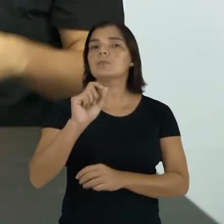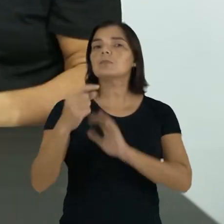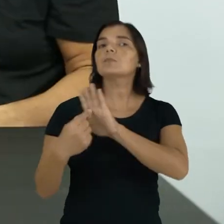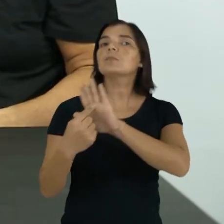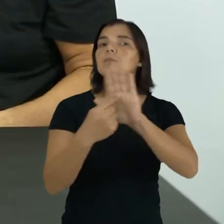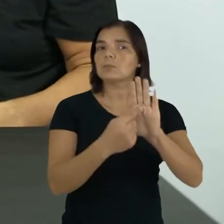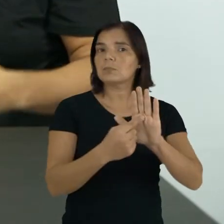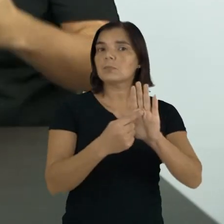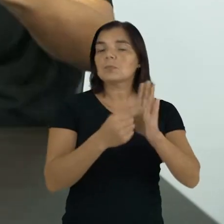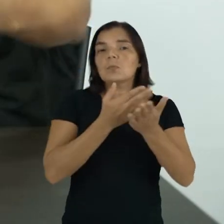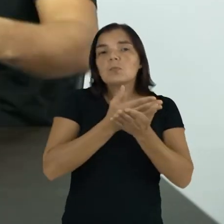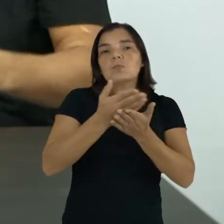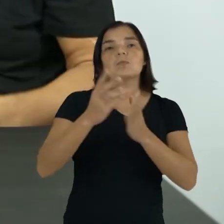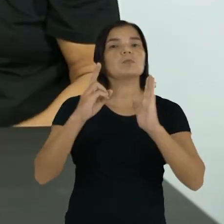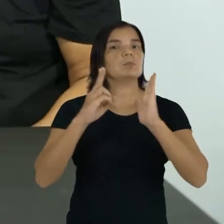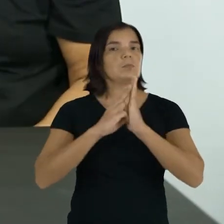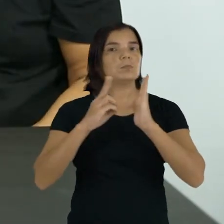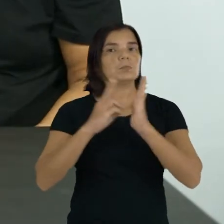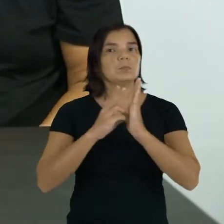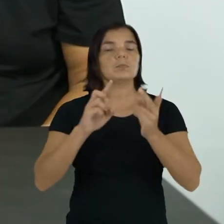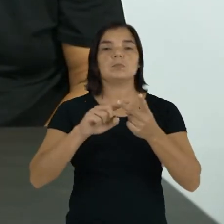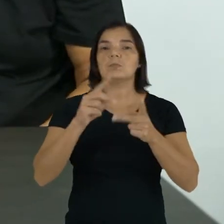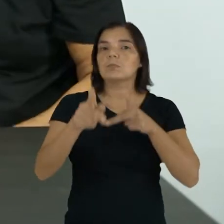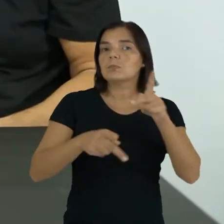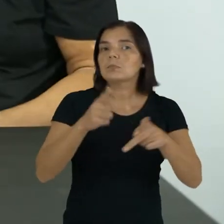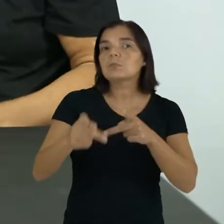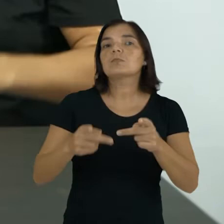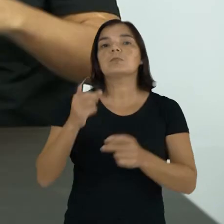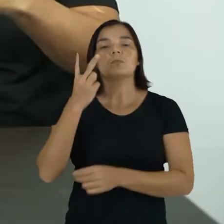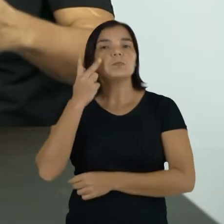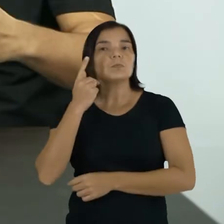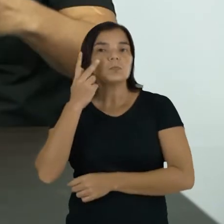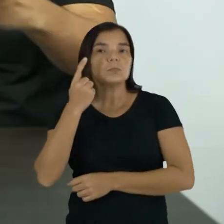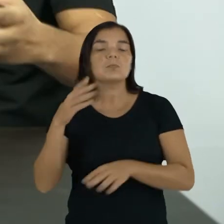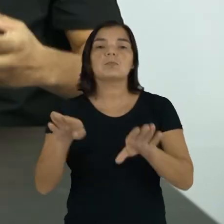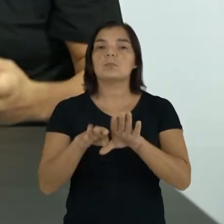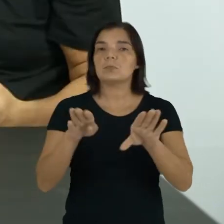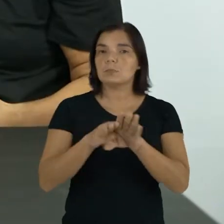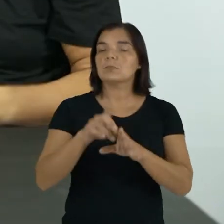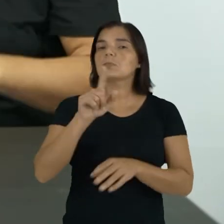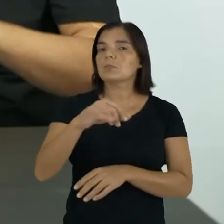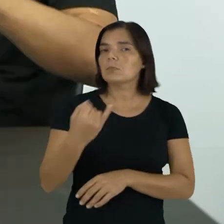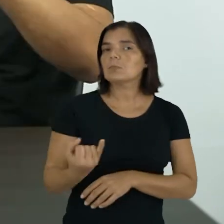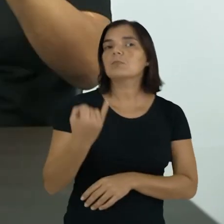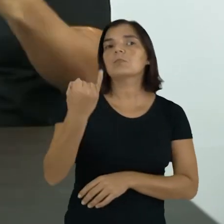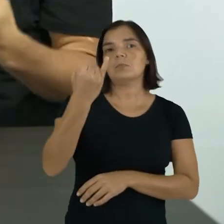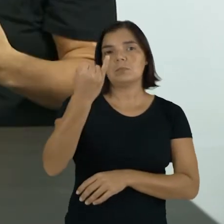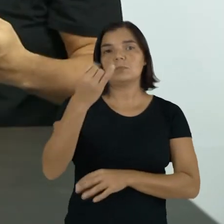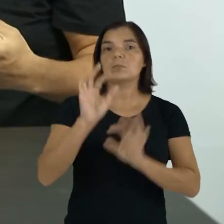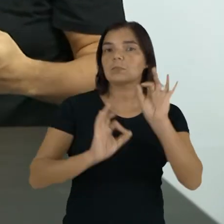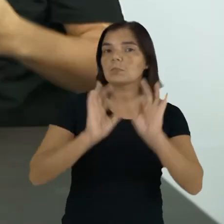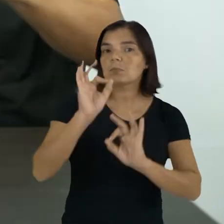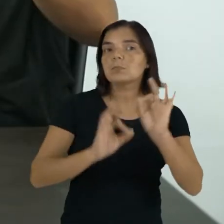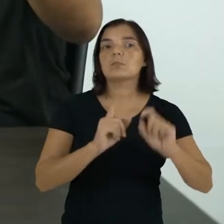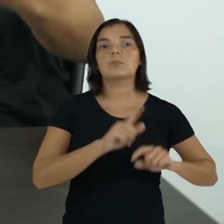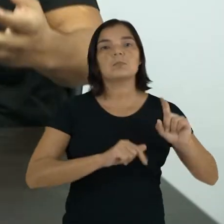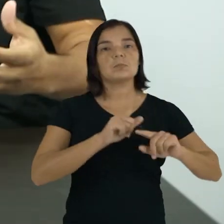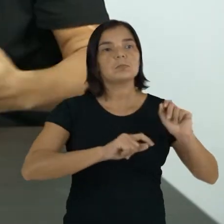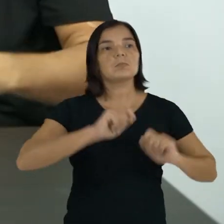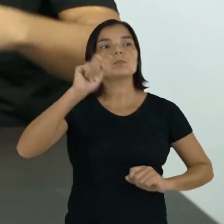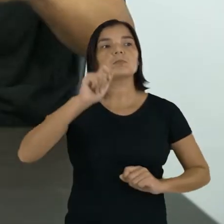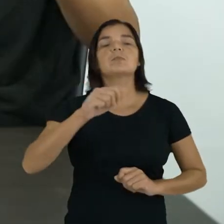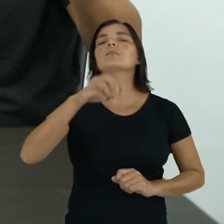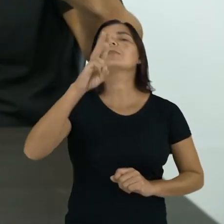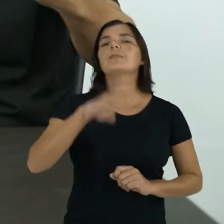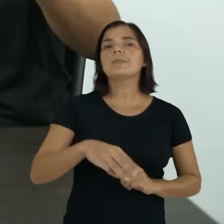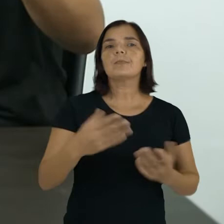dessa ocupação inicial dos indígenas, dos povos nordestinos, eles que são importantes na nossa formação. Entendi. Quem aí, né,